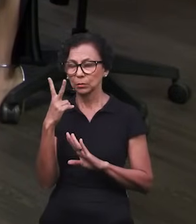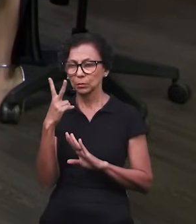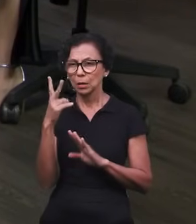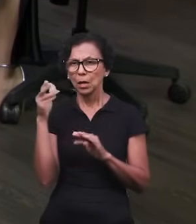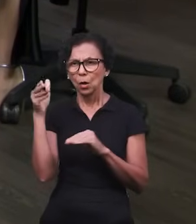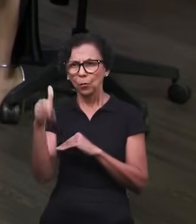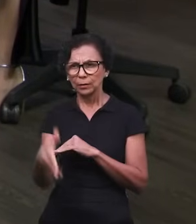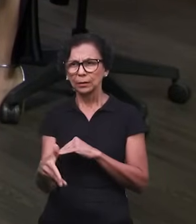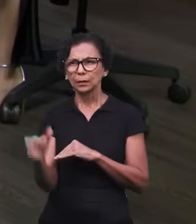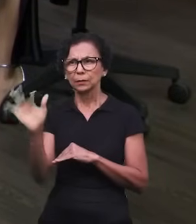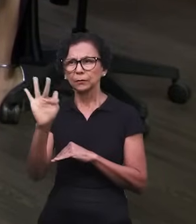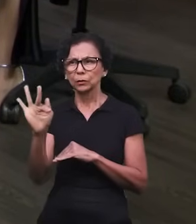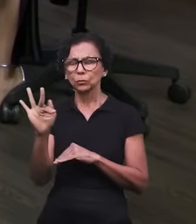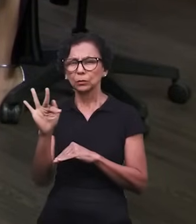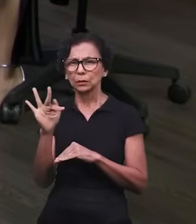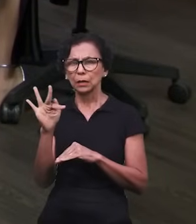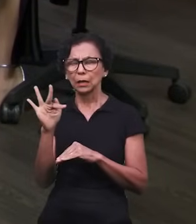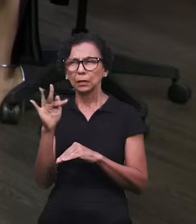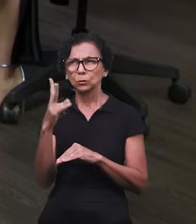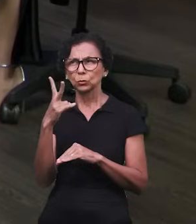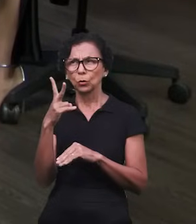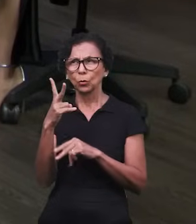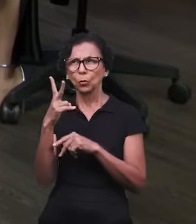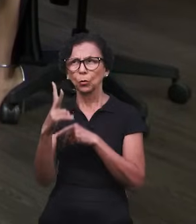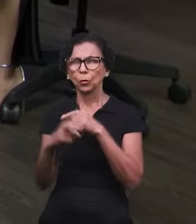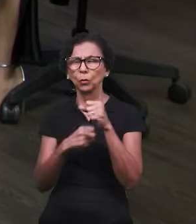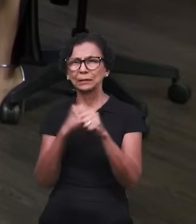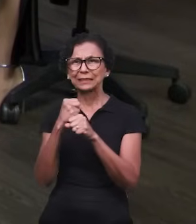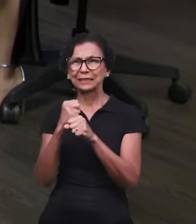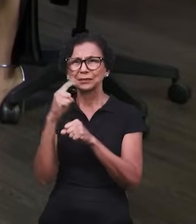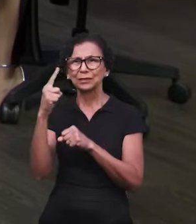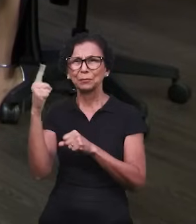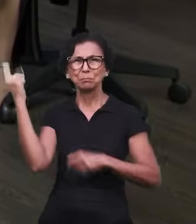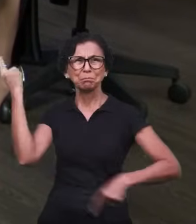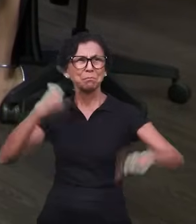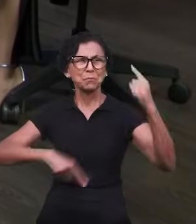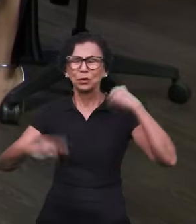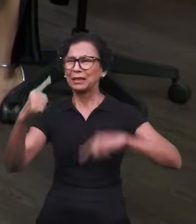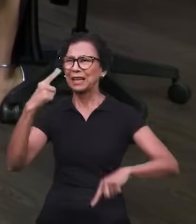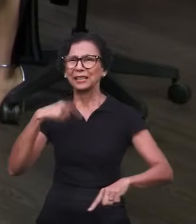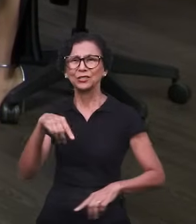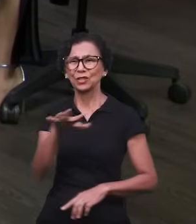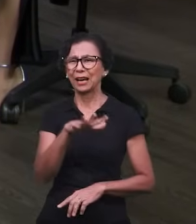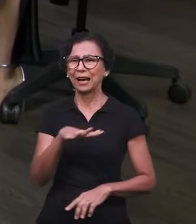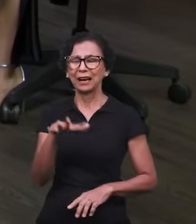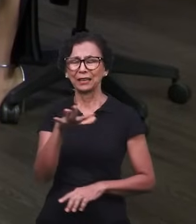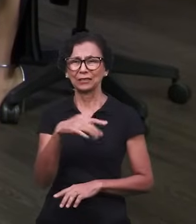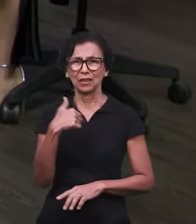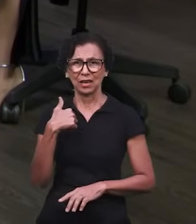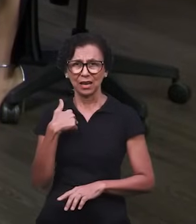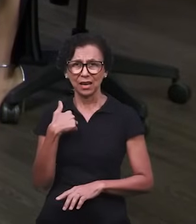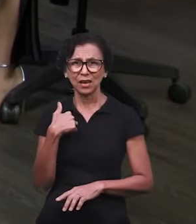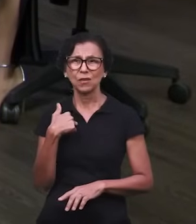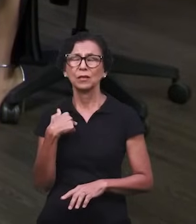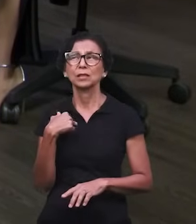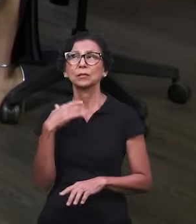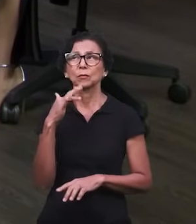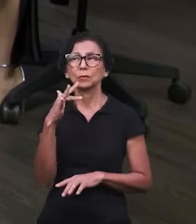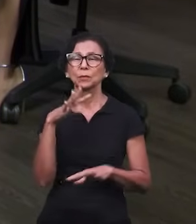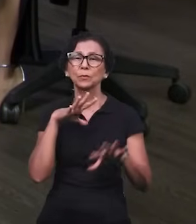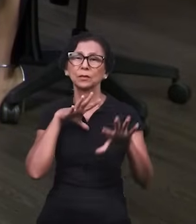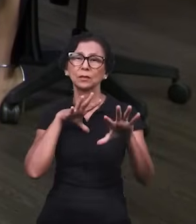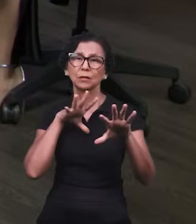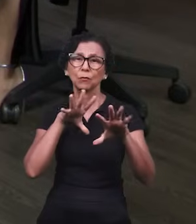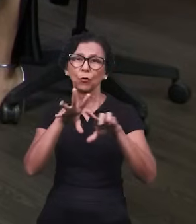faculdade, descobri que não era aquilo que eu queria, tá? E mudei radicalmente na área. Era para eu ser um engenheiro hoje,